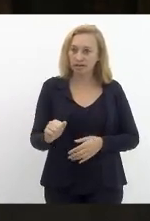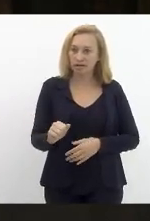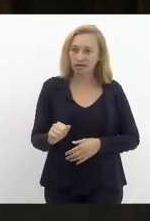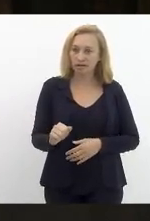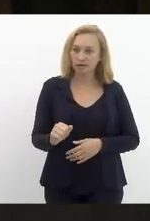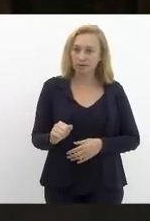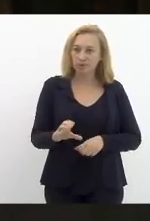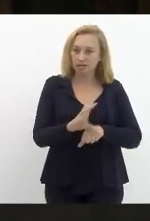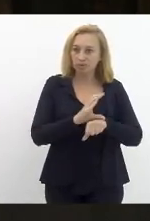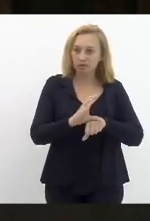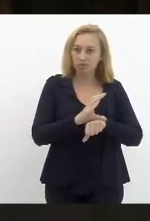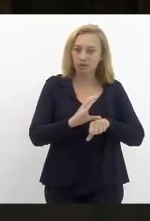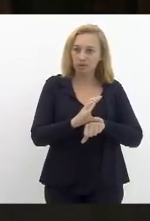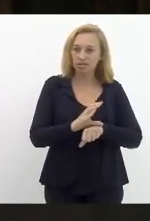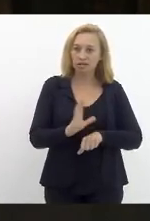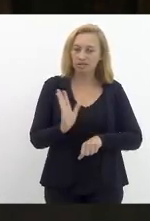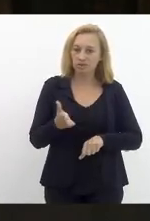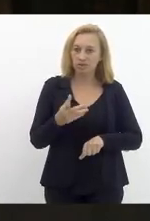pela constitucionalidade.